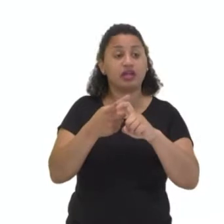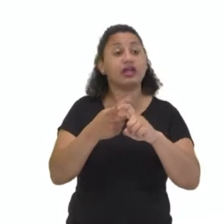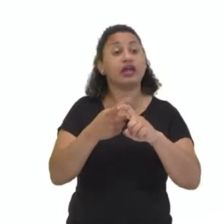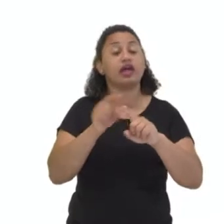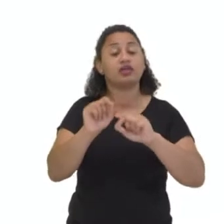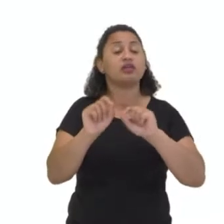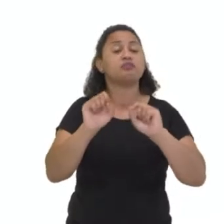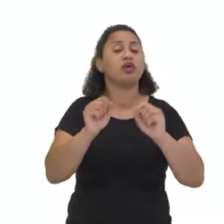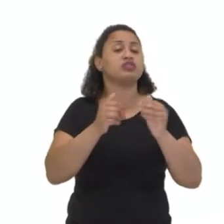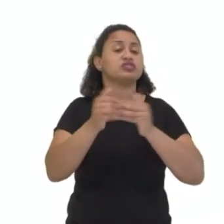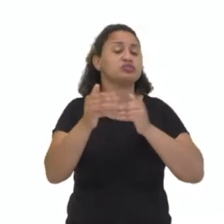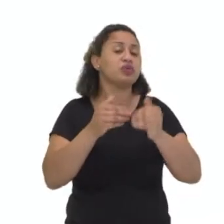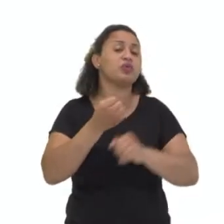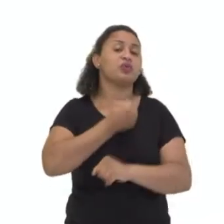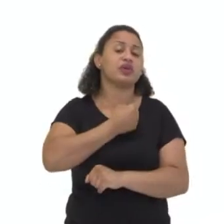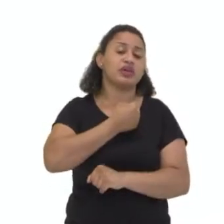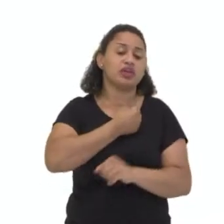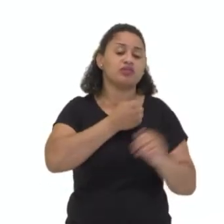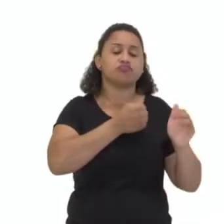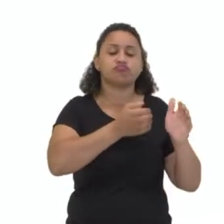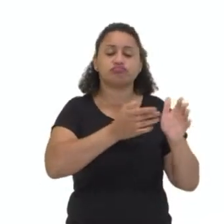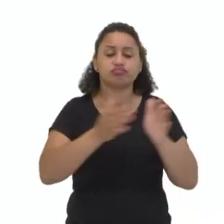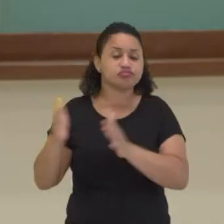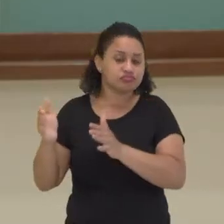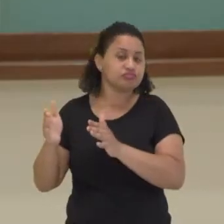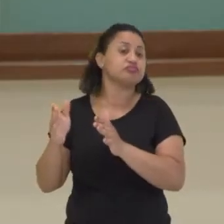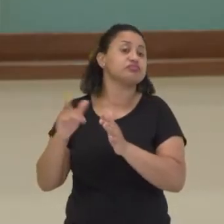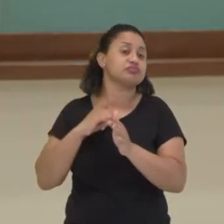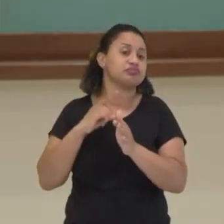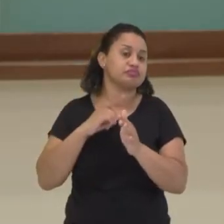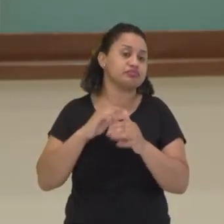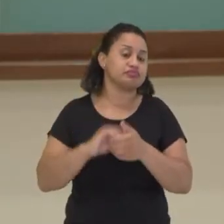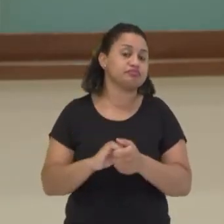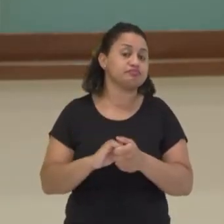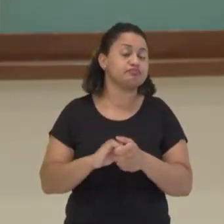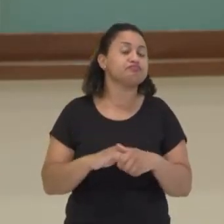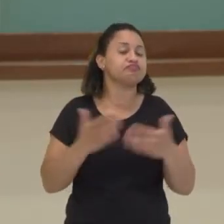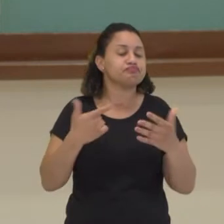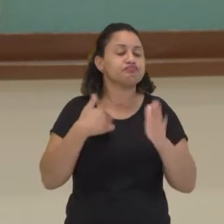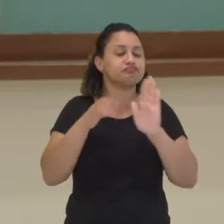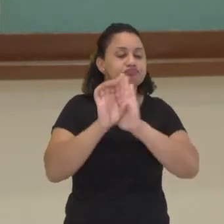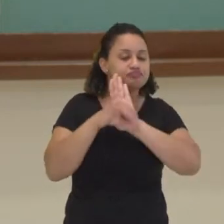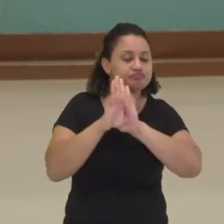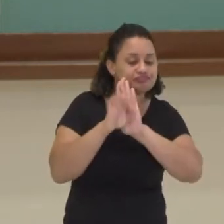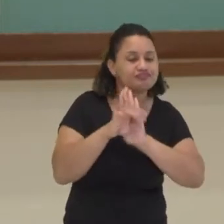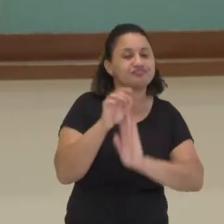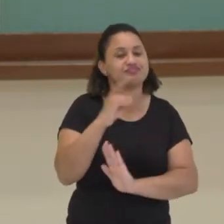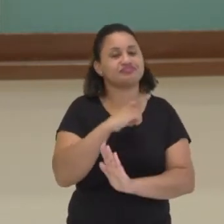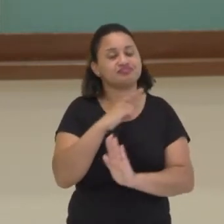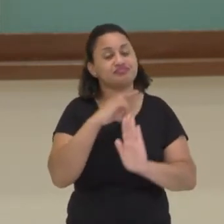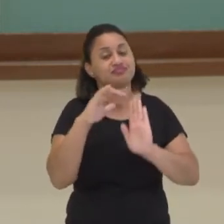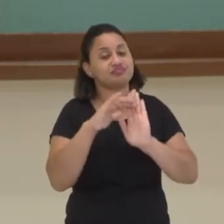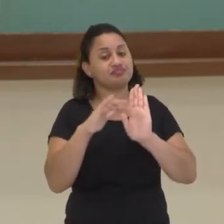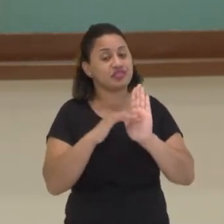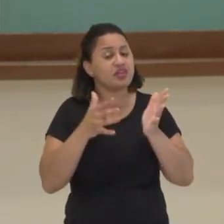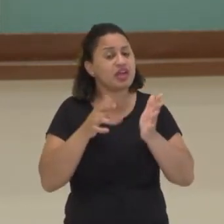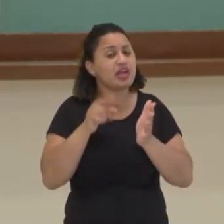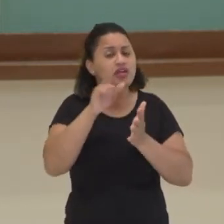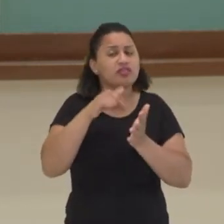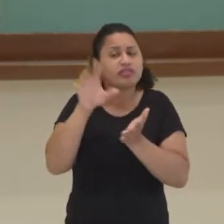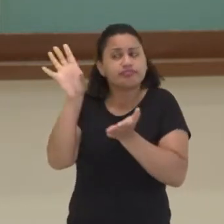para qualquer número de etapas independentes. Então, nessa definição aí do princípio, eu quero que